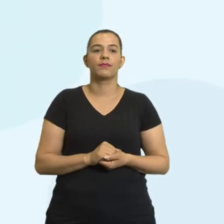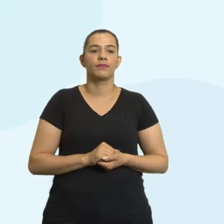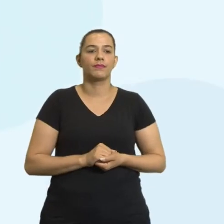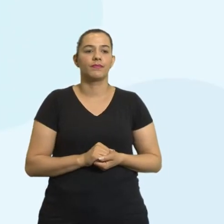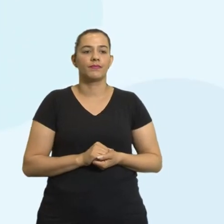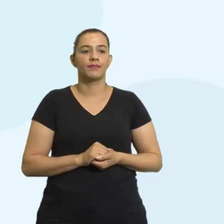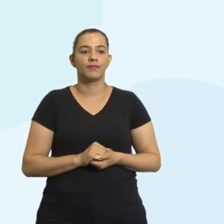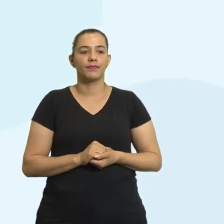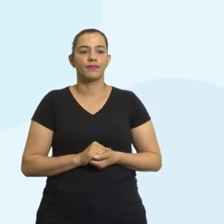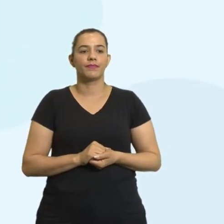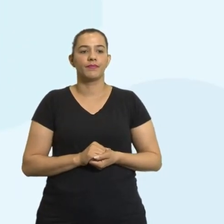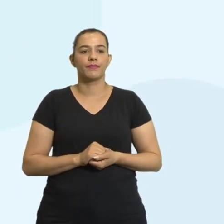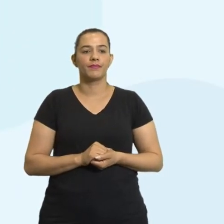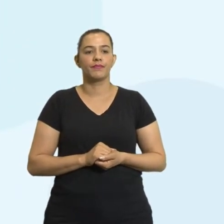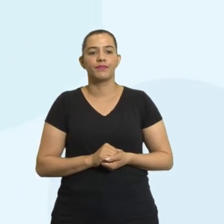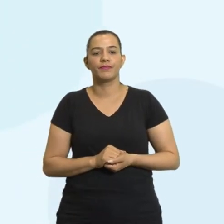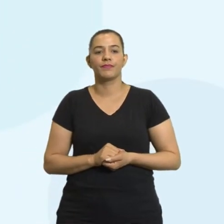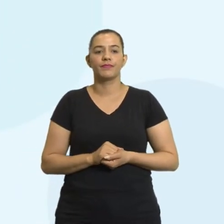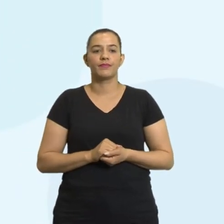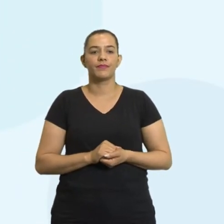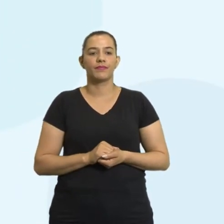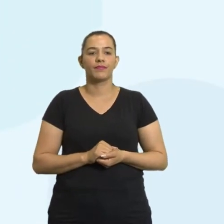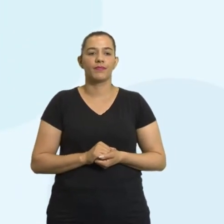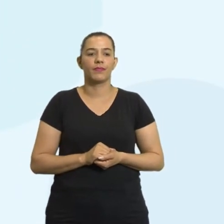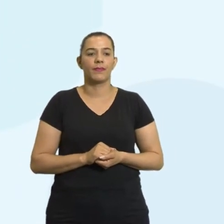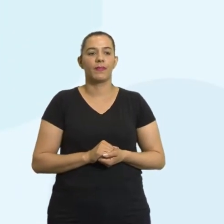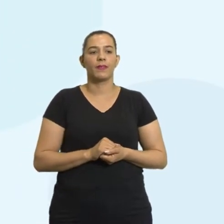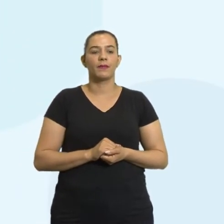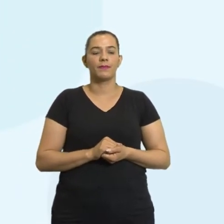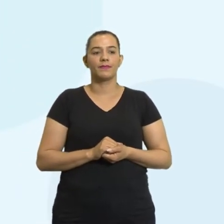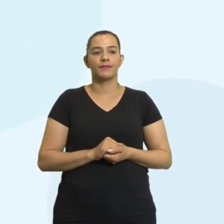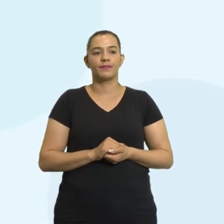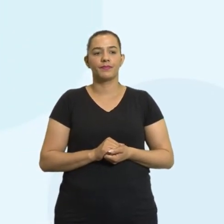Bom, então, de forma,